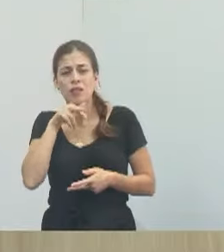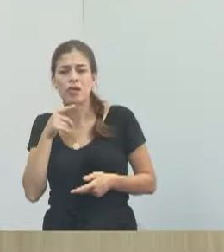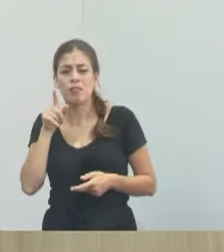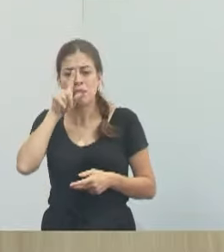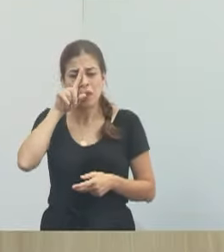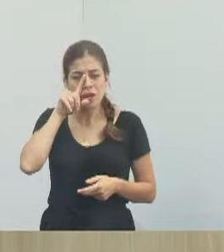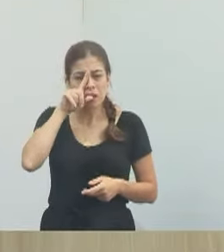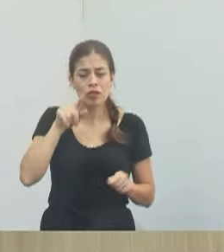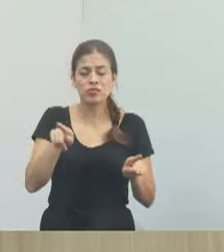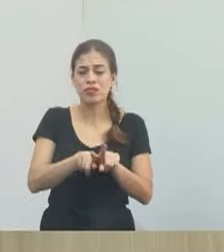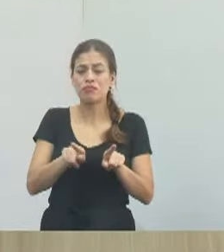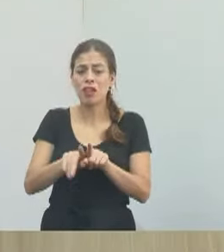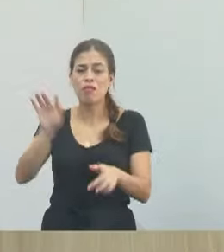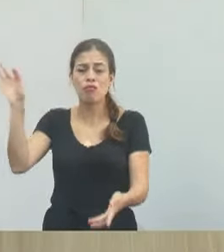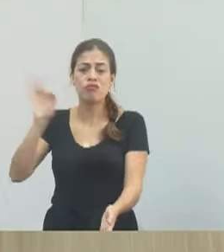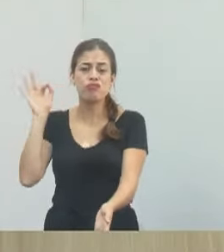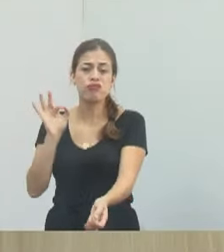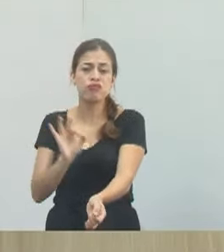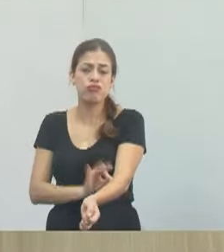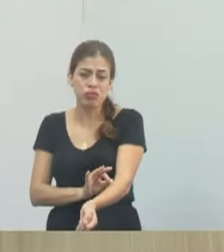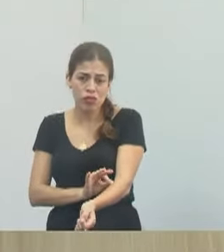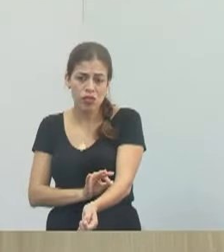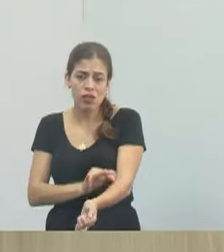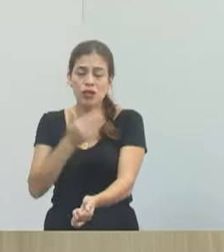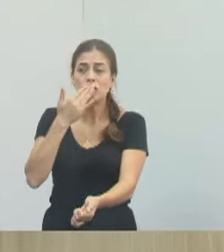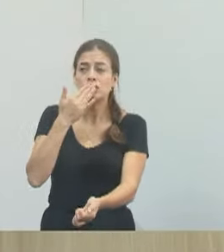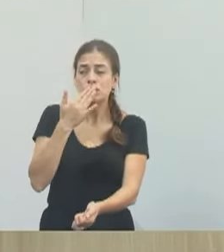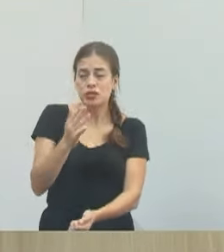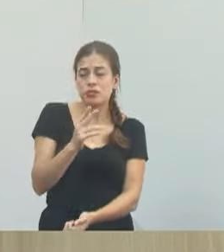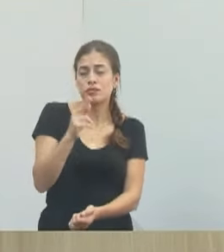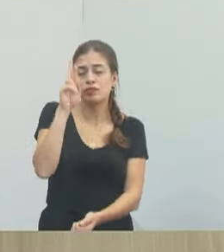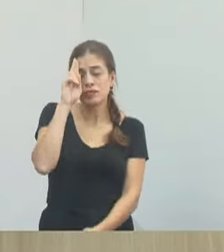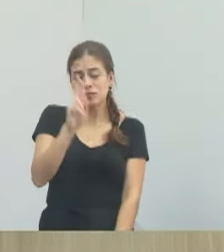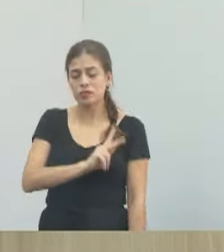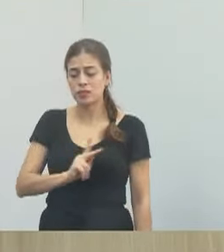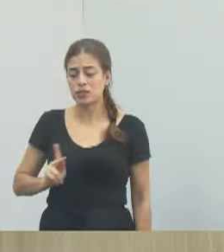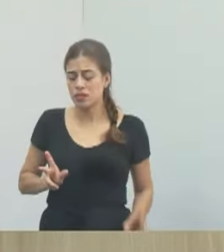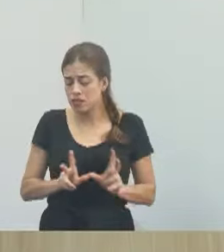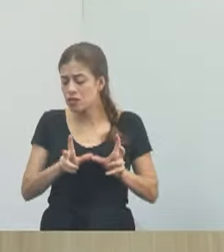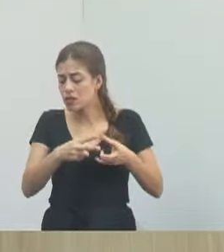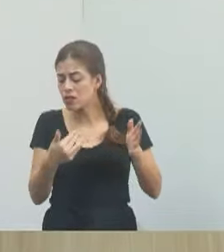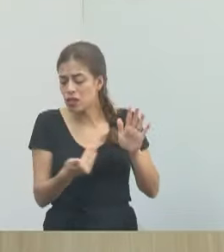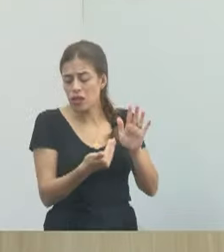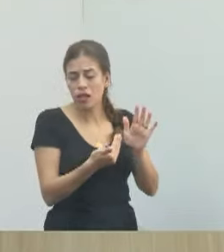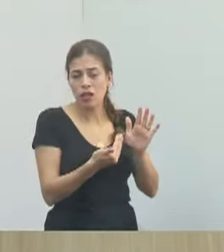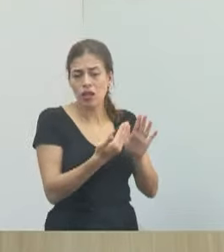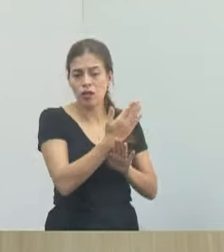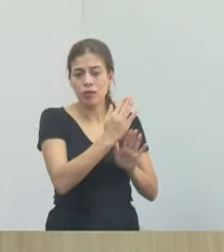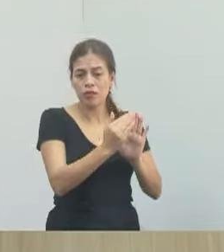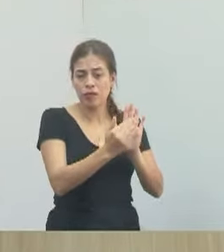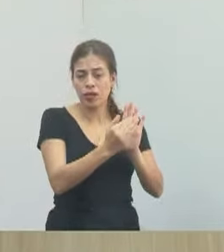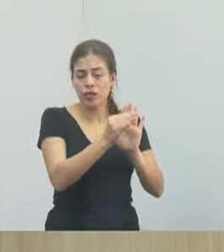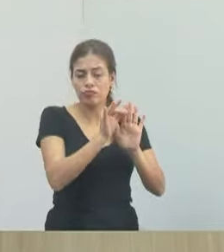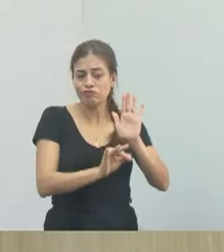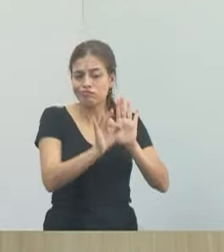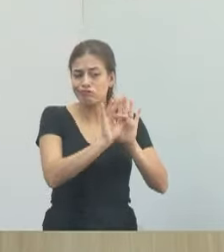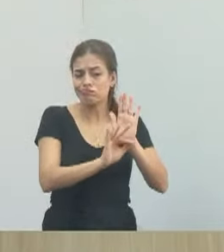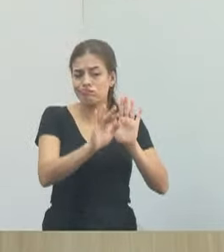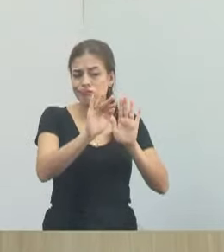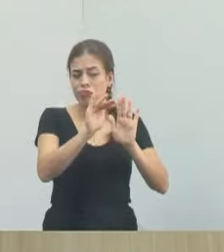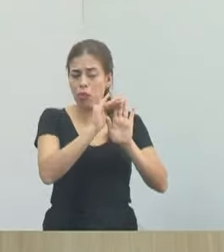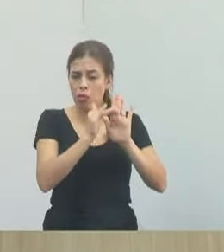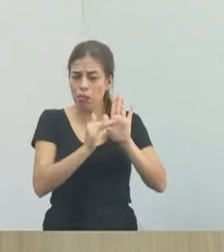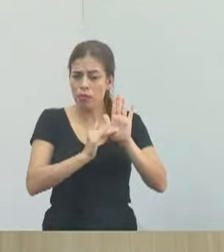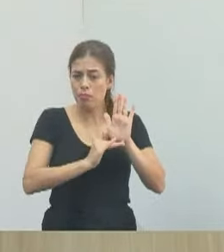mosquitos dengue requeremos a Excel senhor presidente da casa ouvido aprovado pela plenário